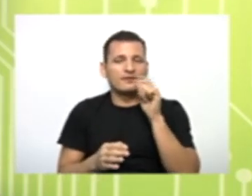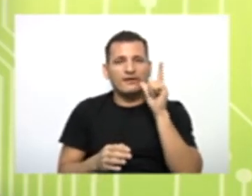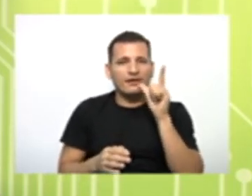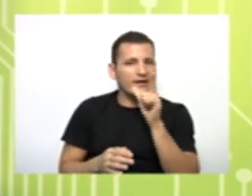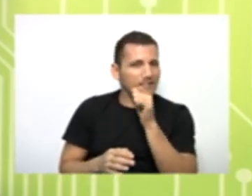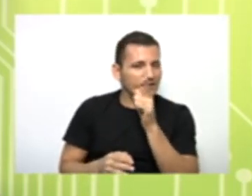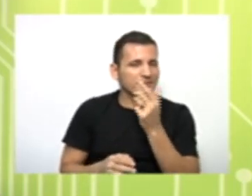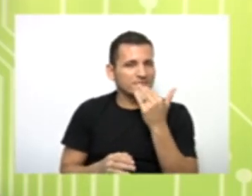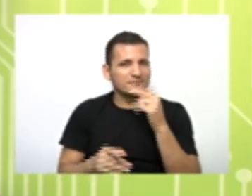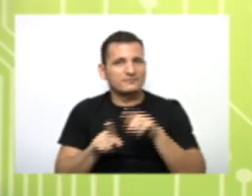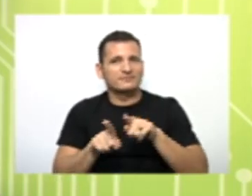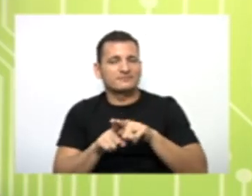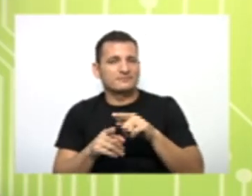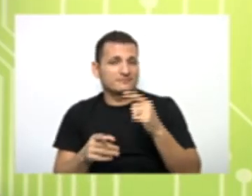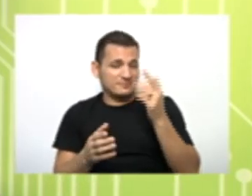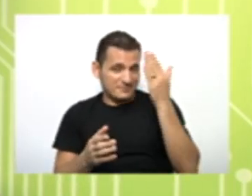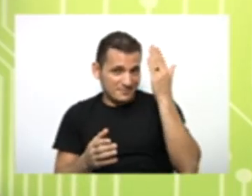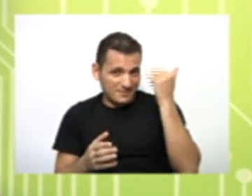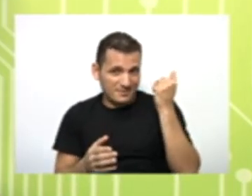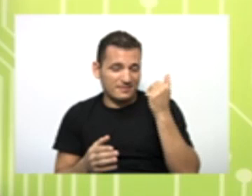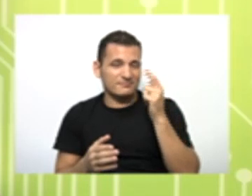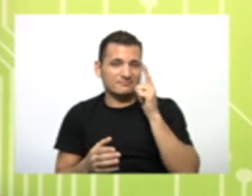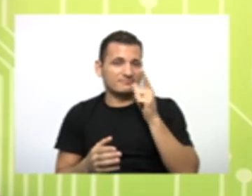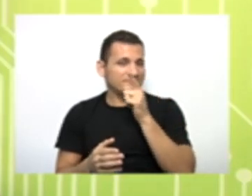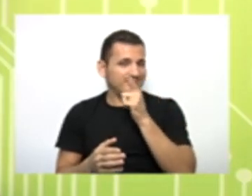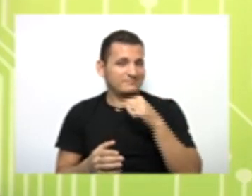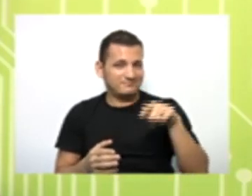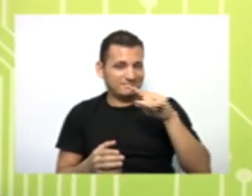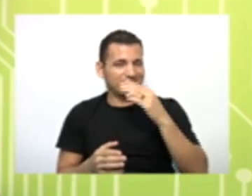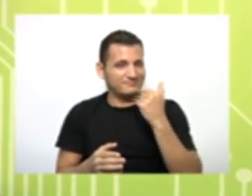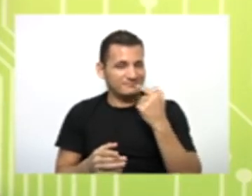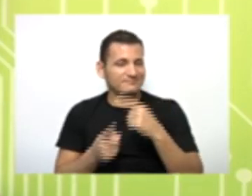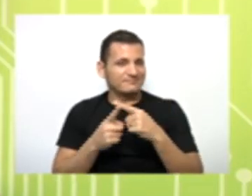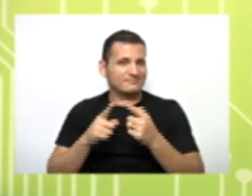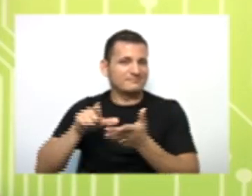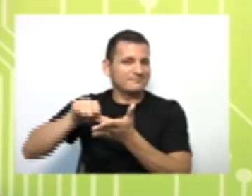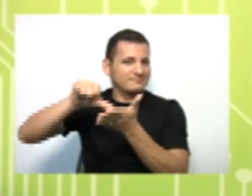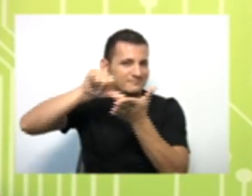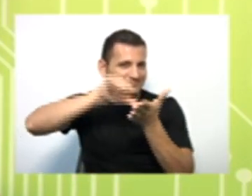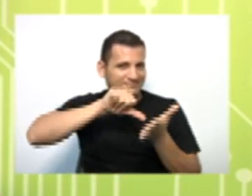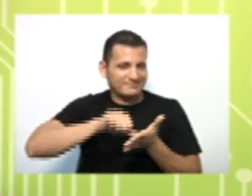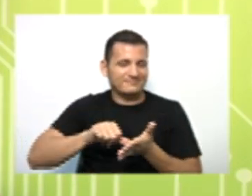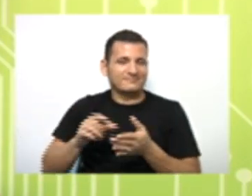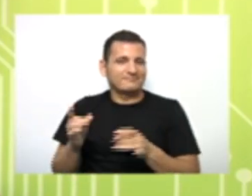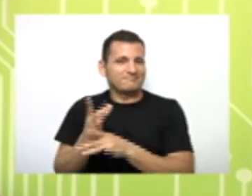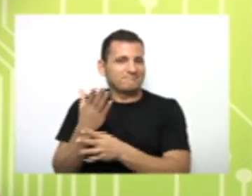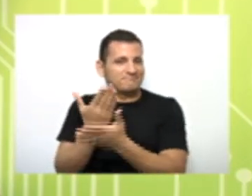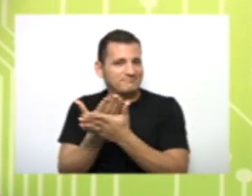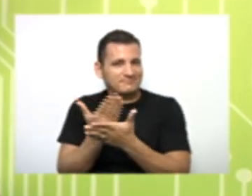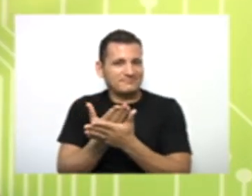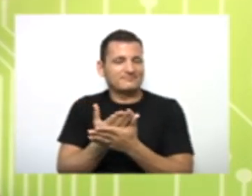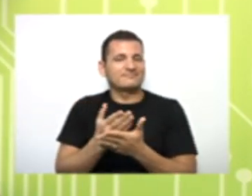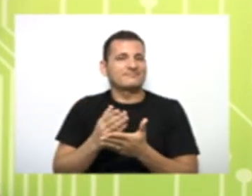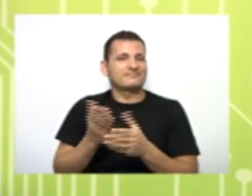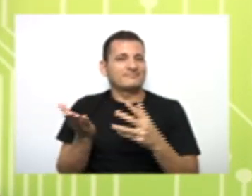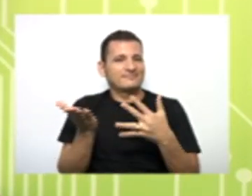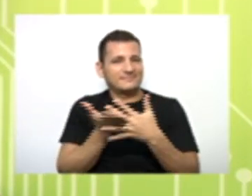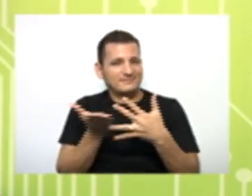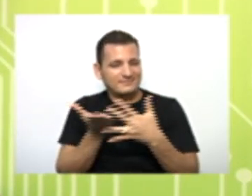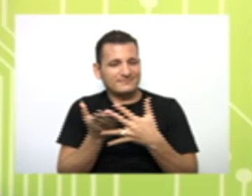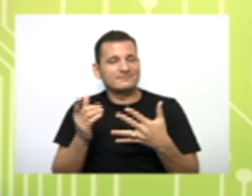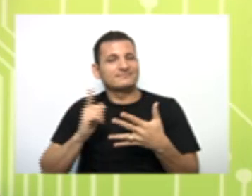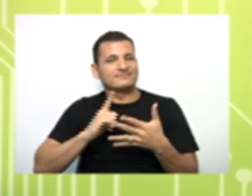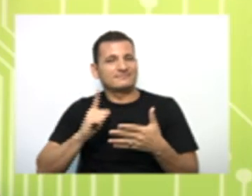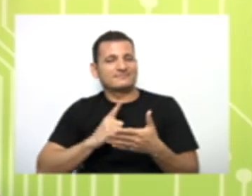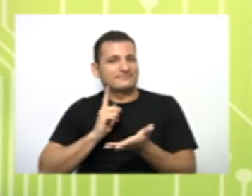estou sabendo, que aí tem uns polos, que quando termina a aula, vai para o intervalo, rola aí